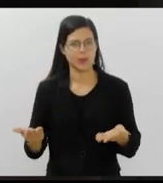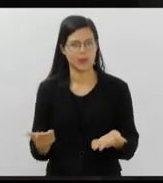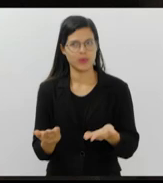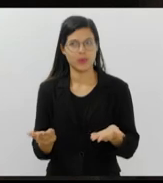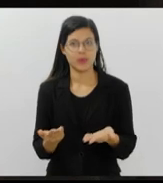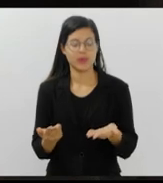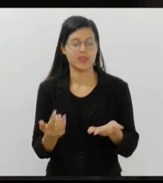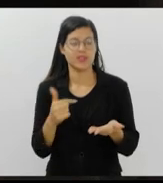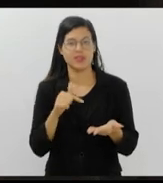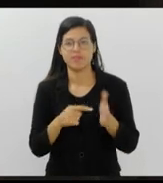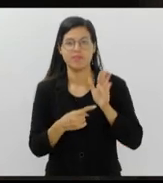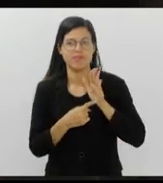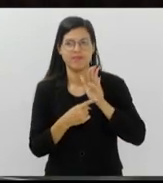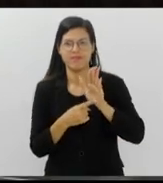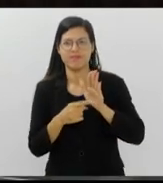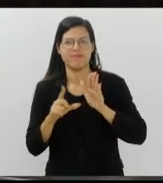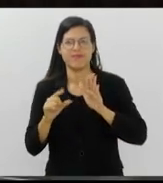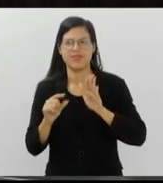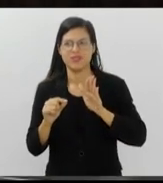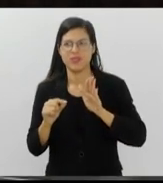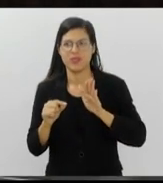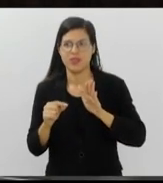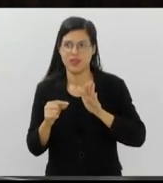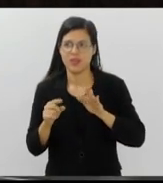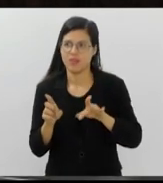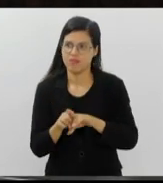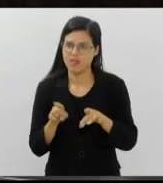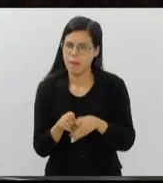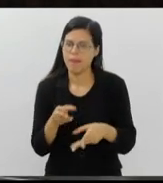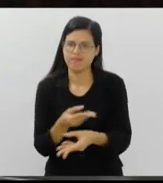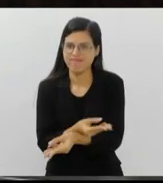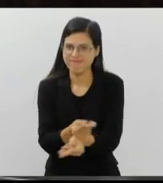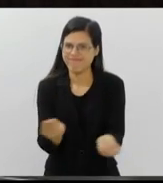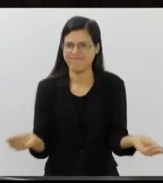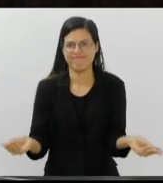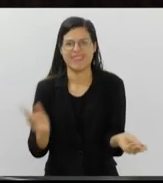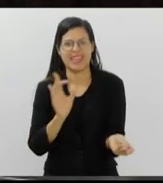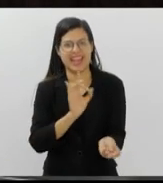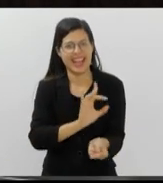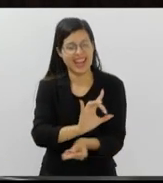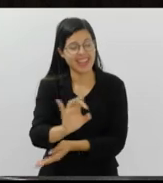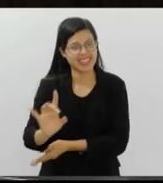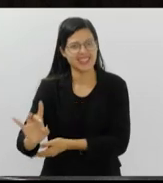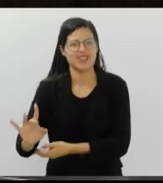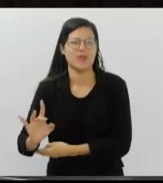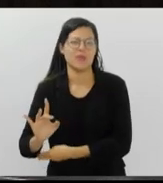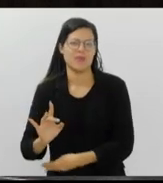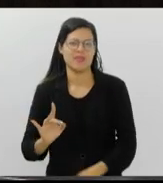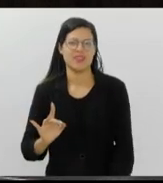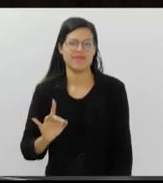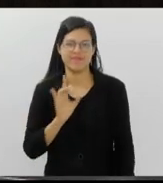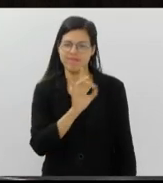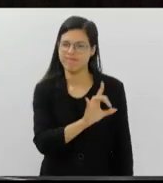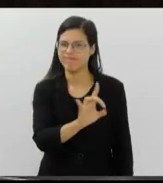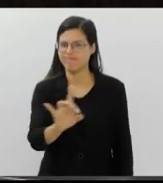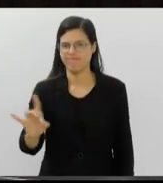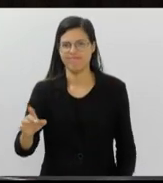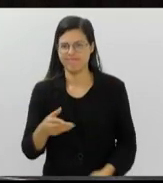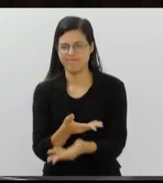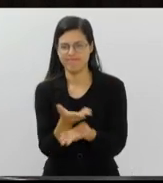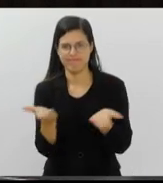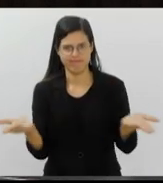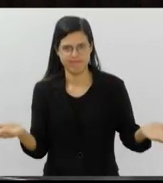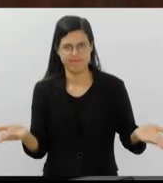uma moção que eu divido aqui na tribuna com cada uma de vocês, cada uma de